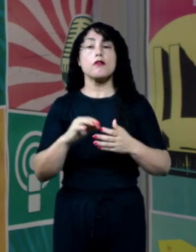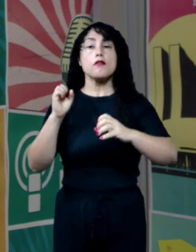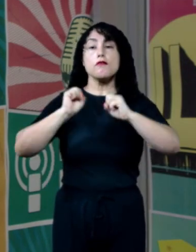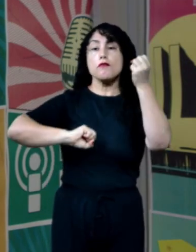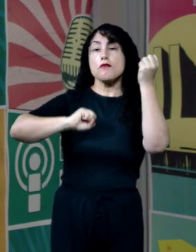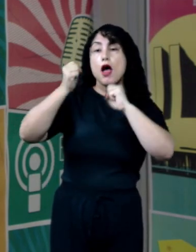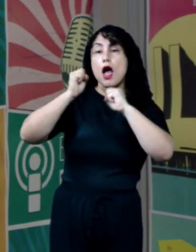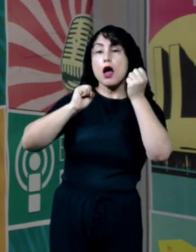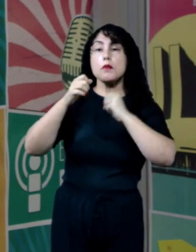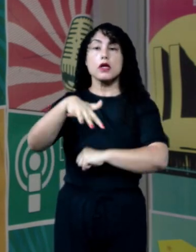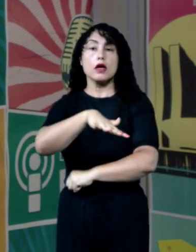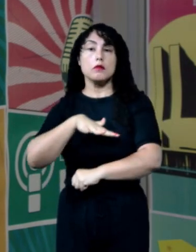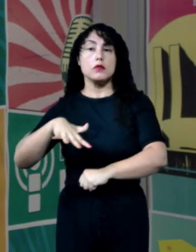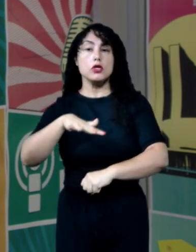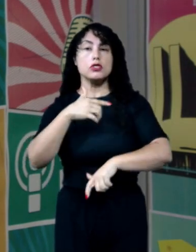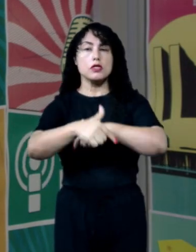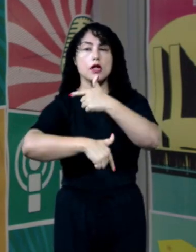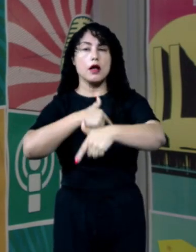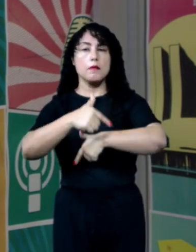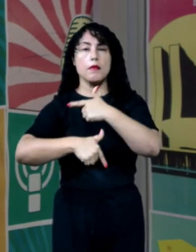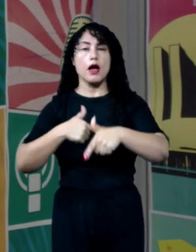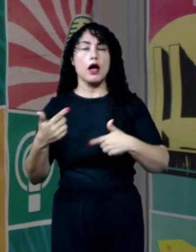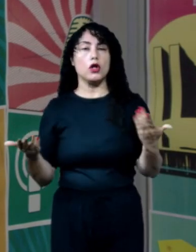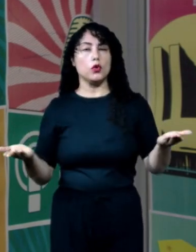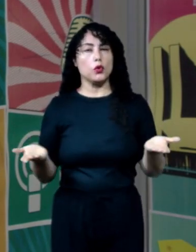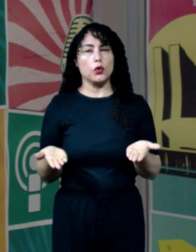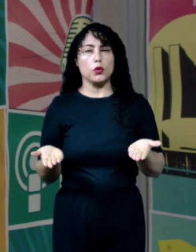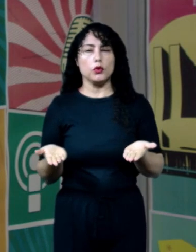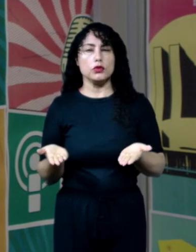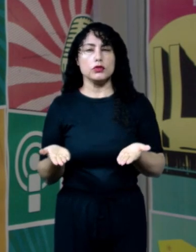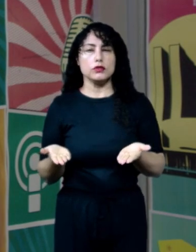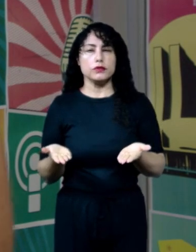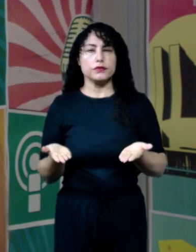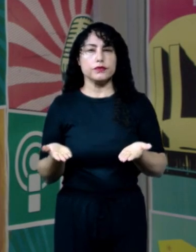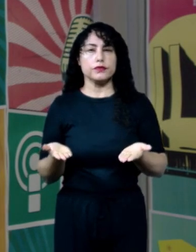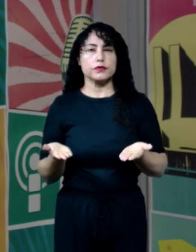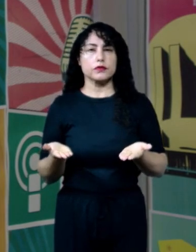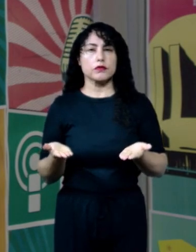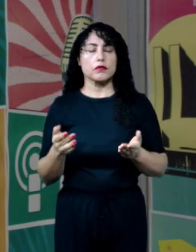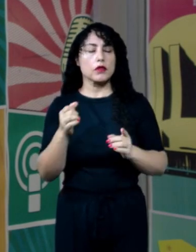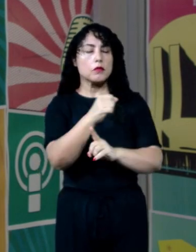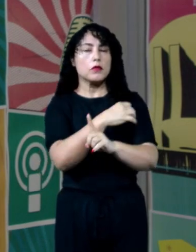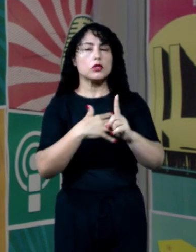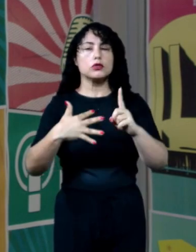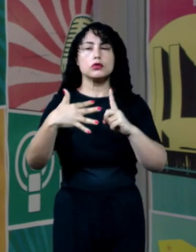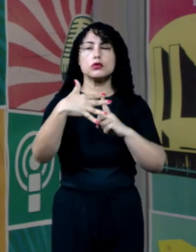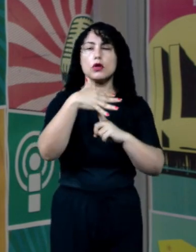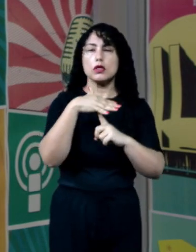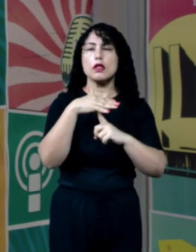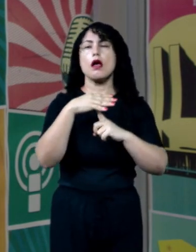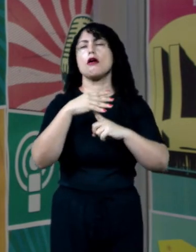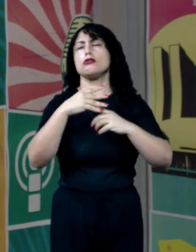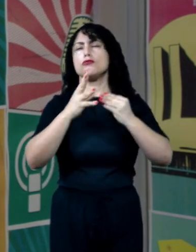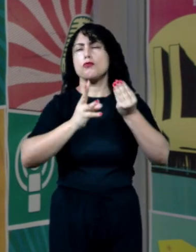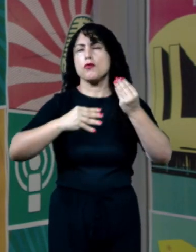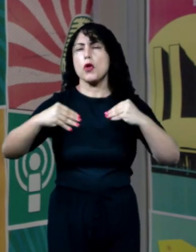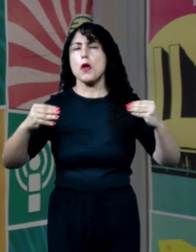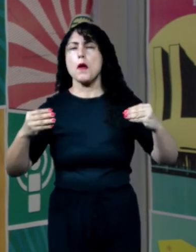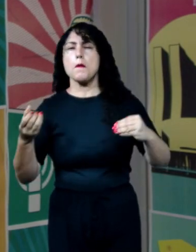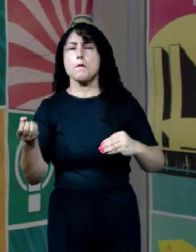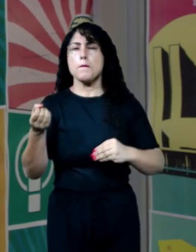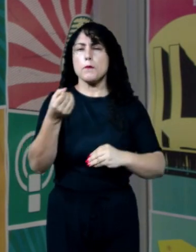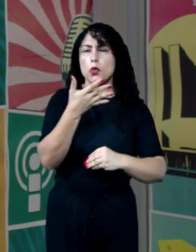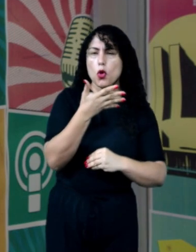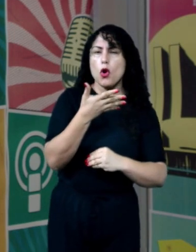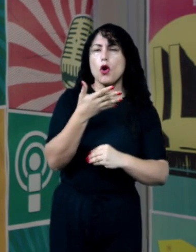ambiente de trabalho. Hoje, a gente, numa sociedade fluida, pós-moderna, líquida, né,